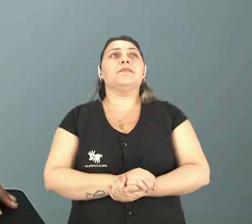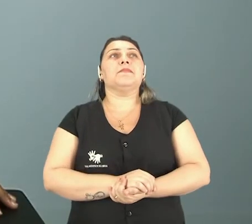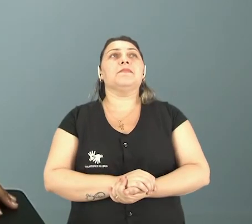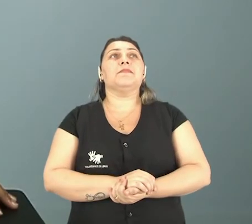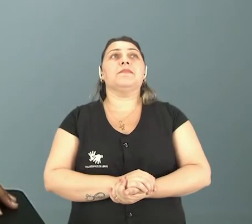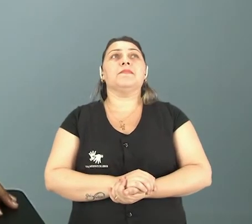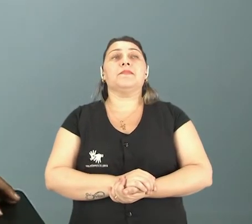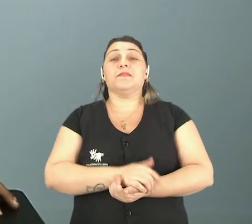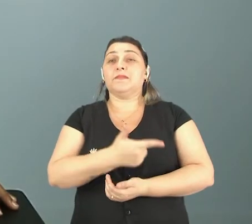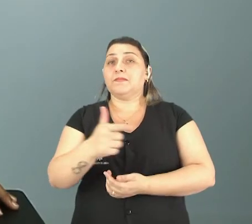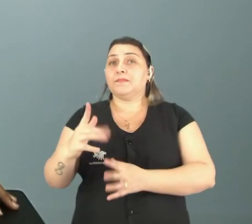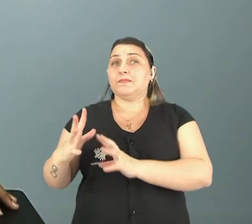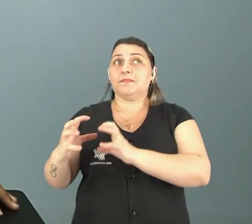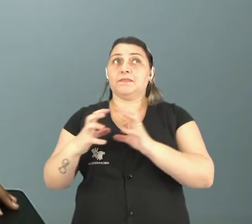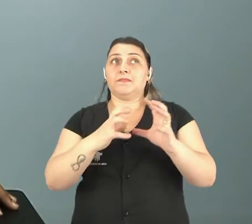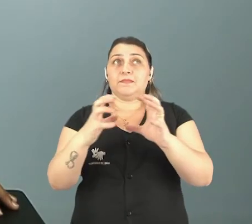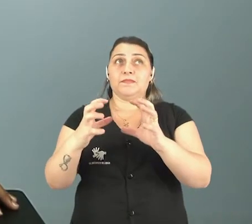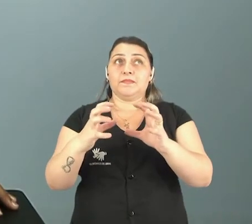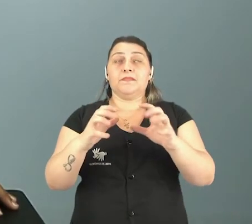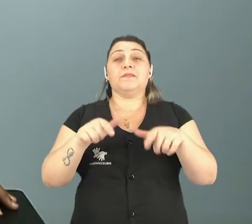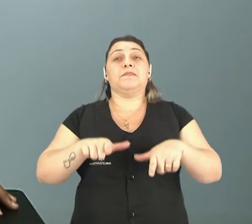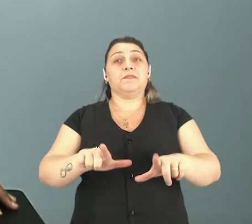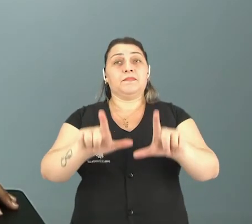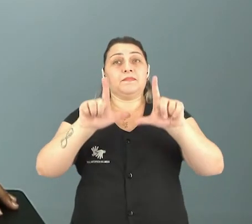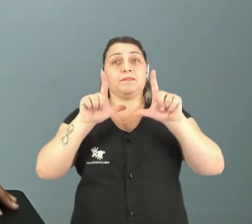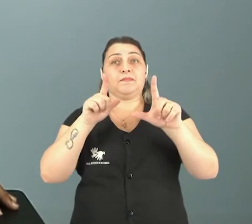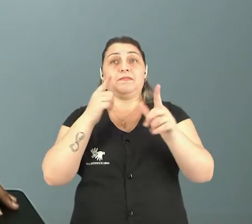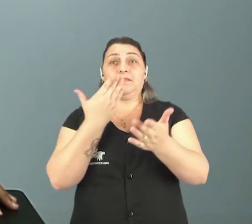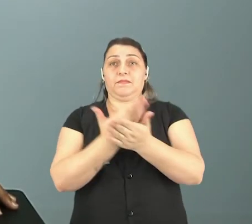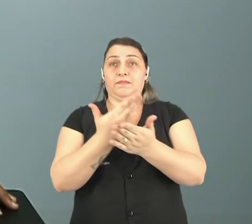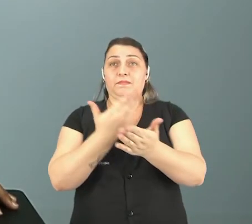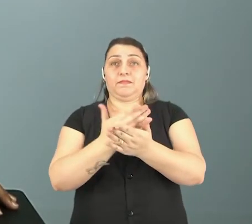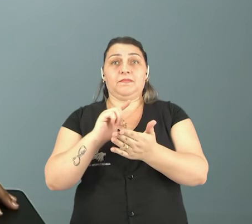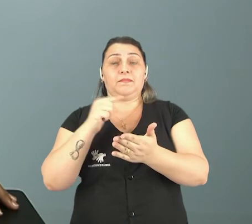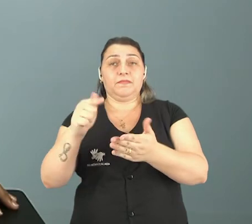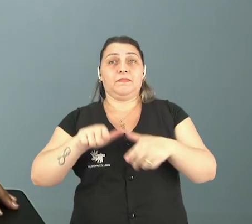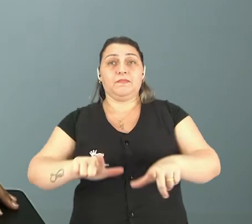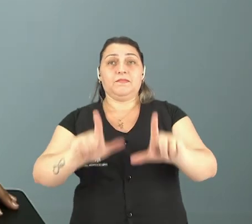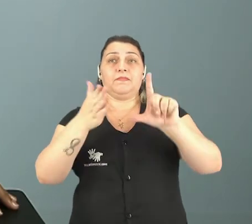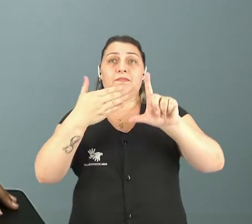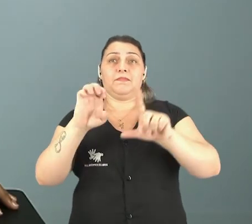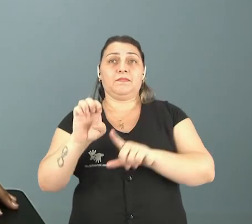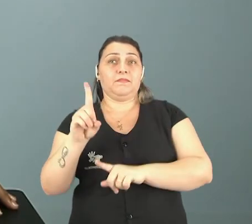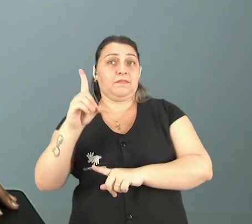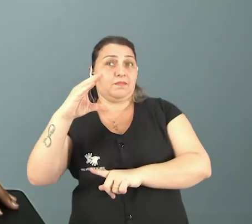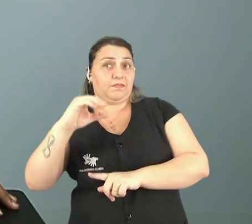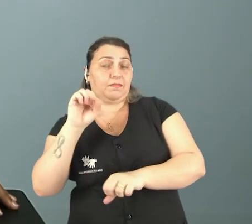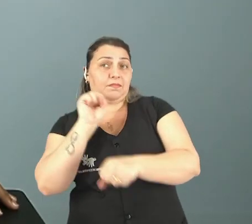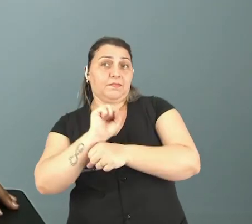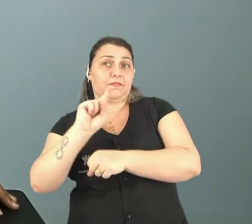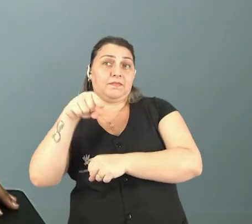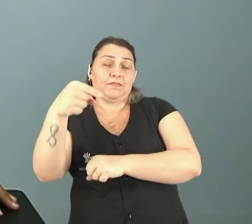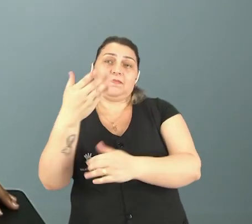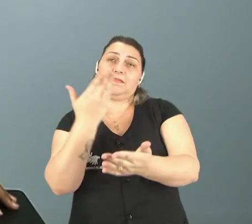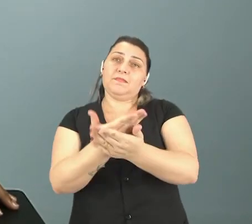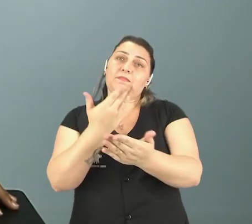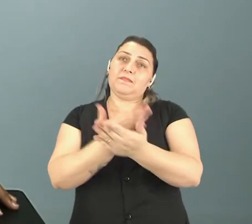para não ter briga. Para acessar esta aula e outras, acesse a plataforma Eduque. Eu te aguardo na